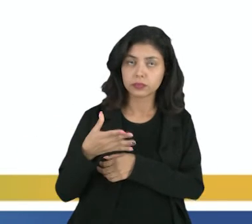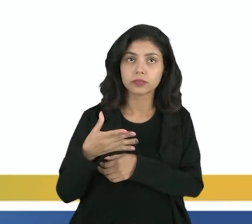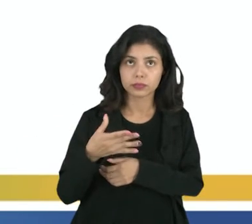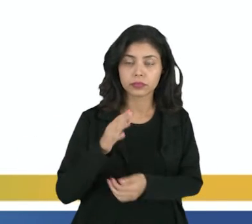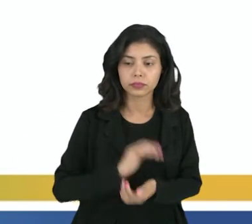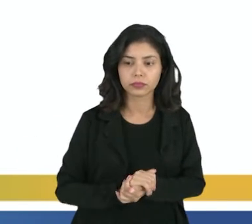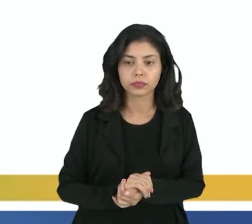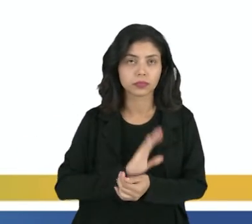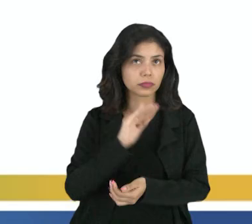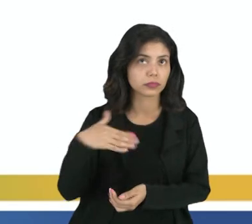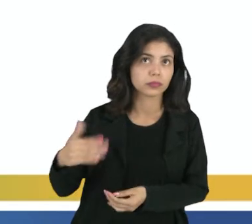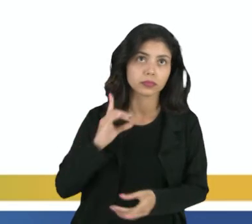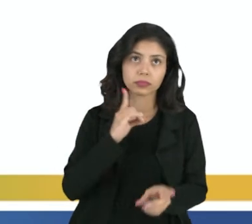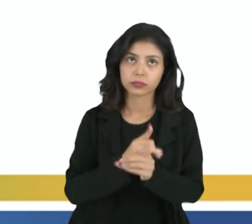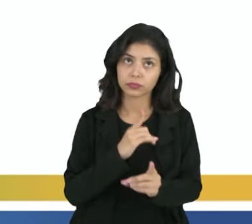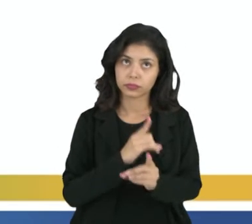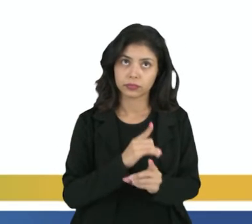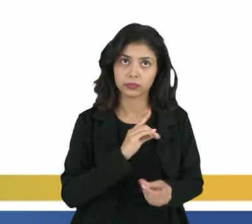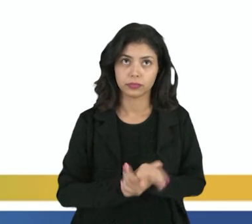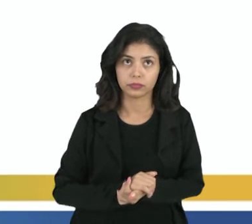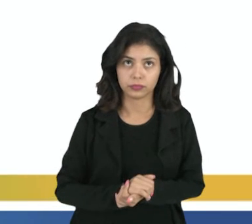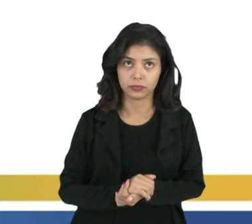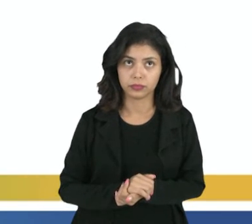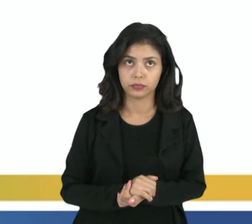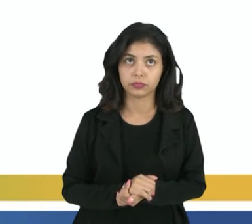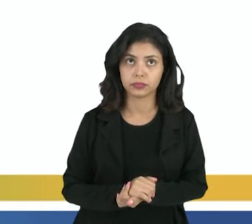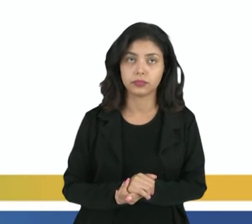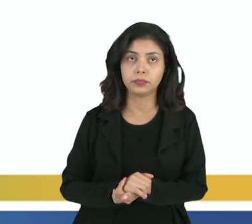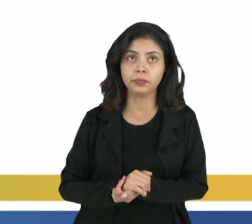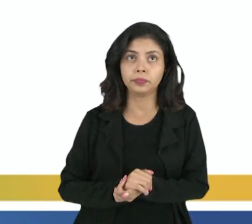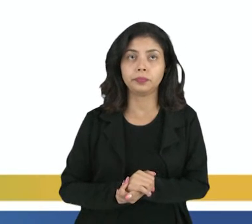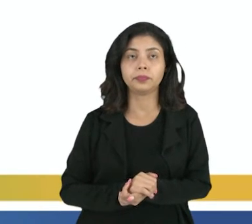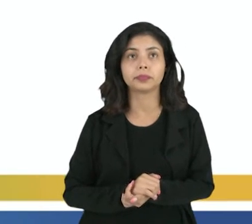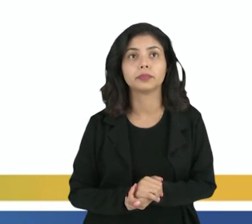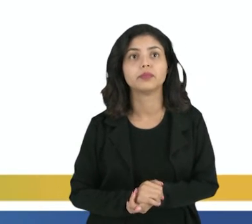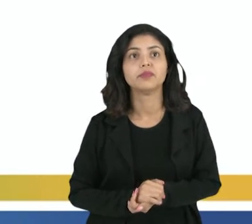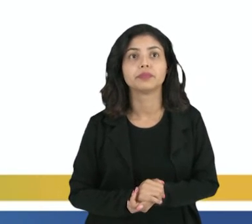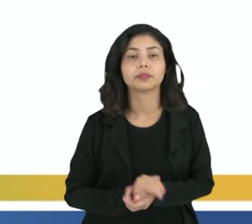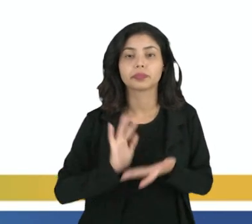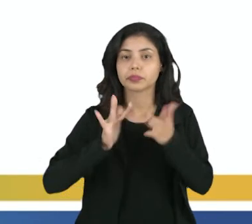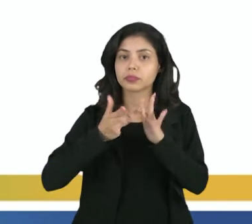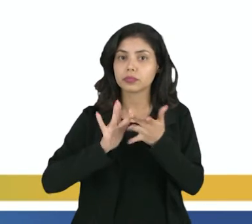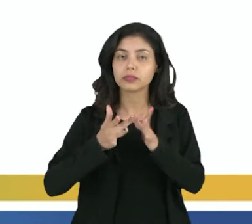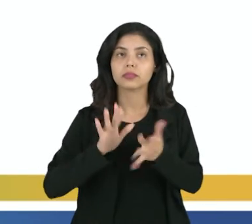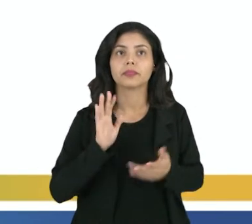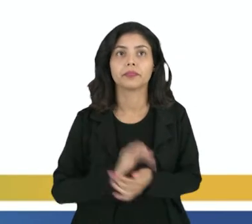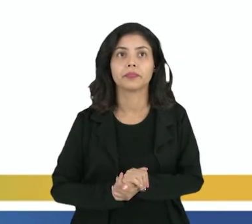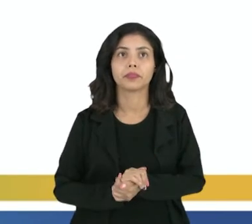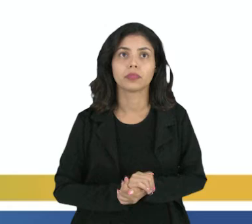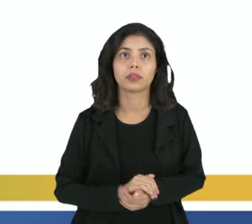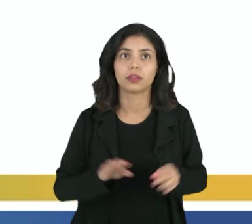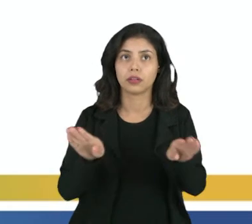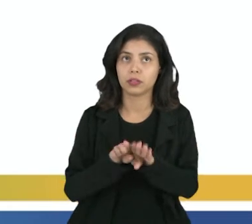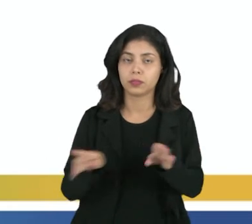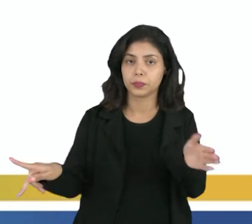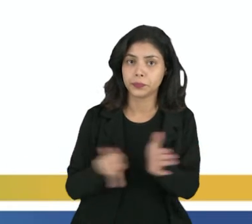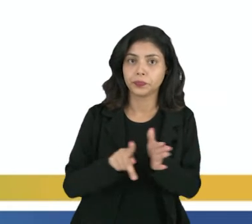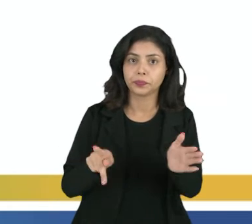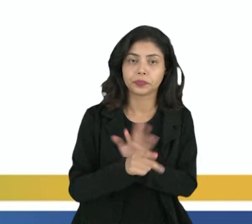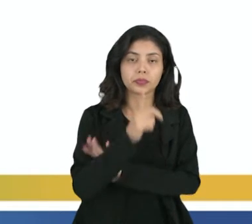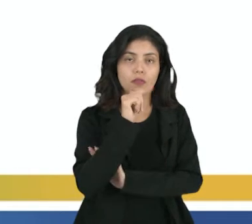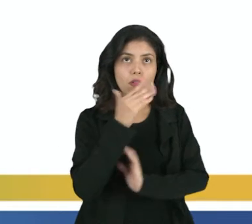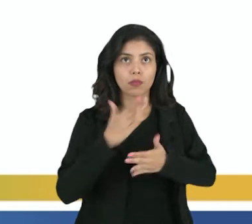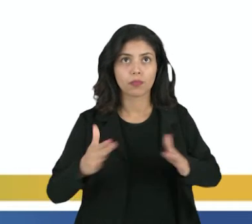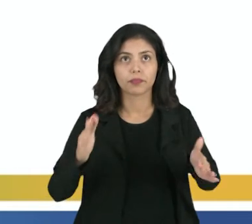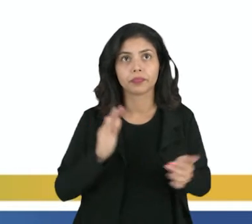óculos que quando ele encontra ele se encontra o ele entre em contato com a água no estado líquido